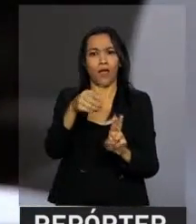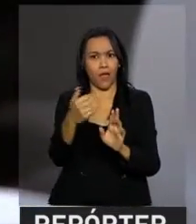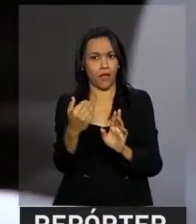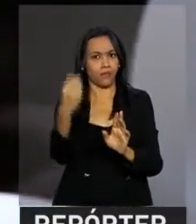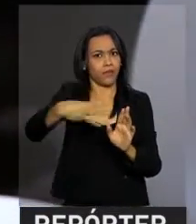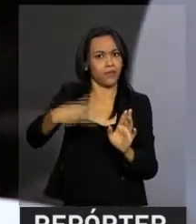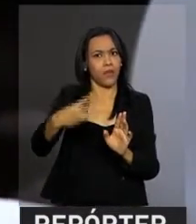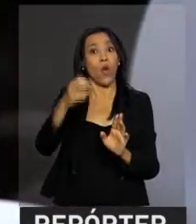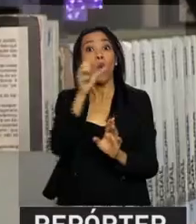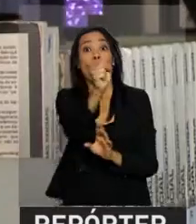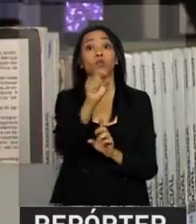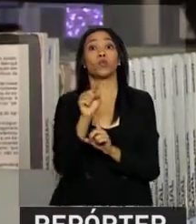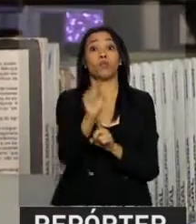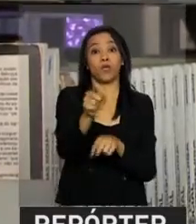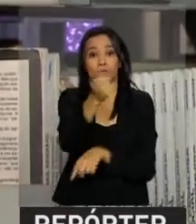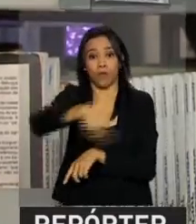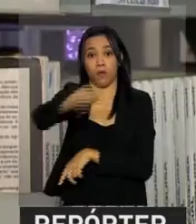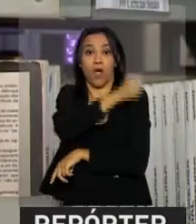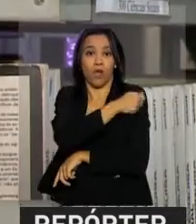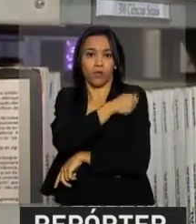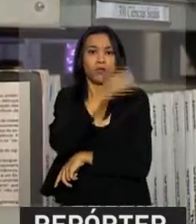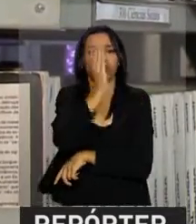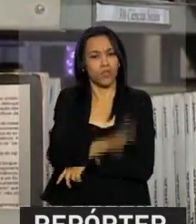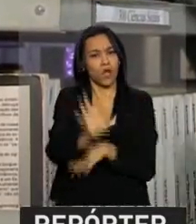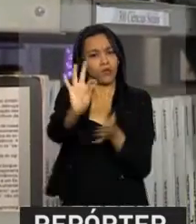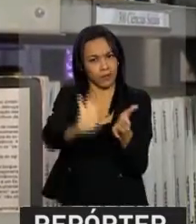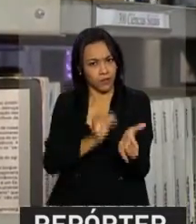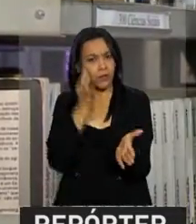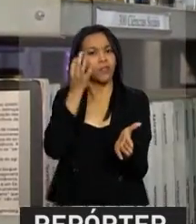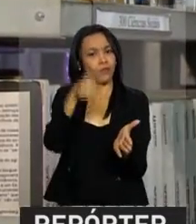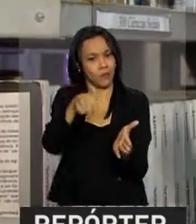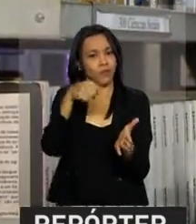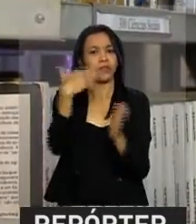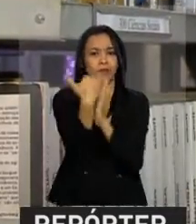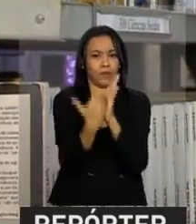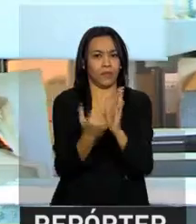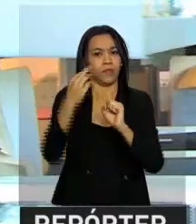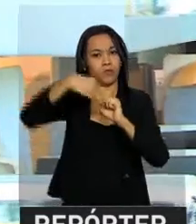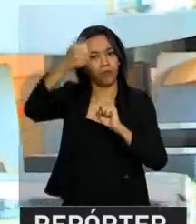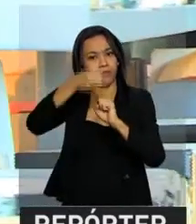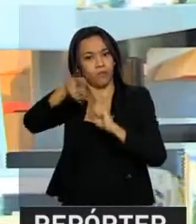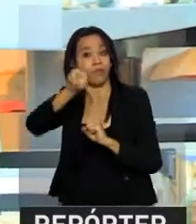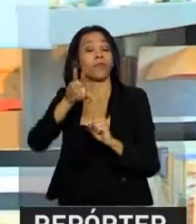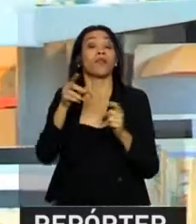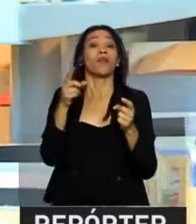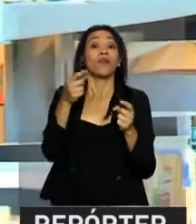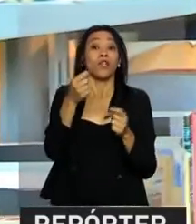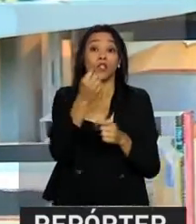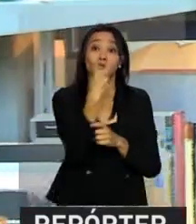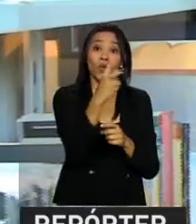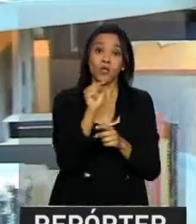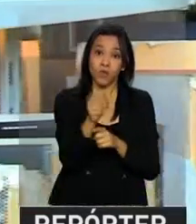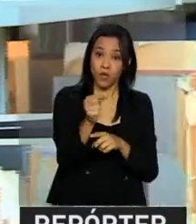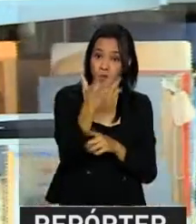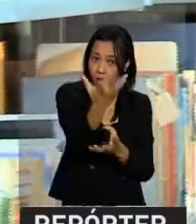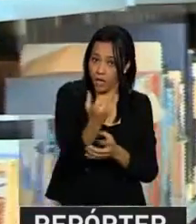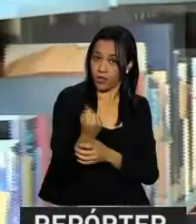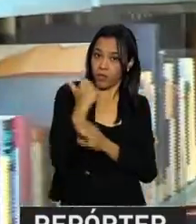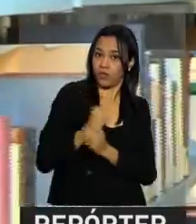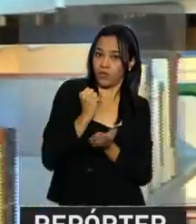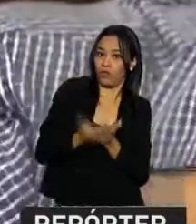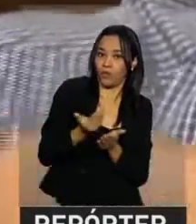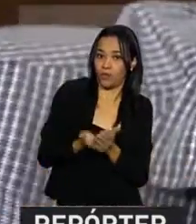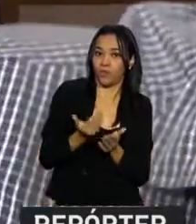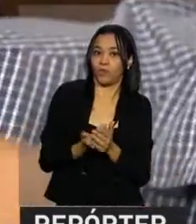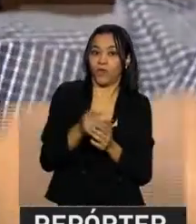8 mil alunos estão inscritos nessas modalidades de programas desses cerca de 2 mil recebem bolsas